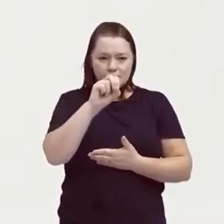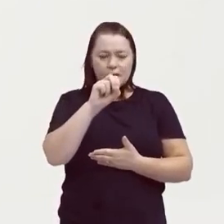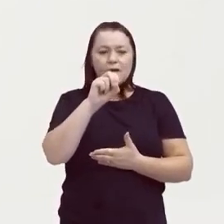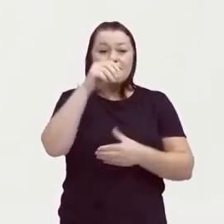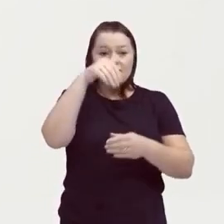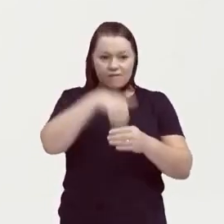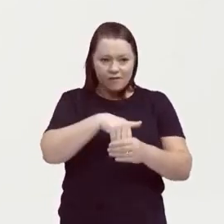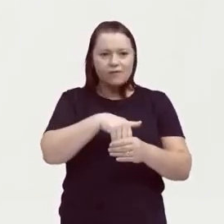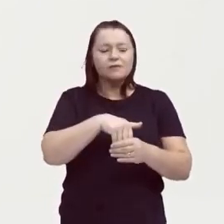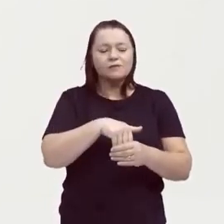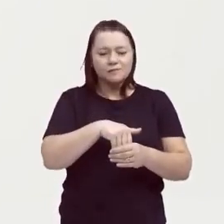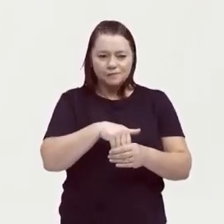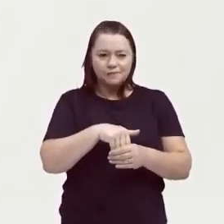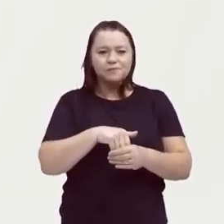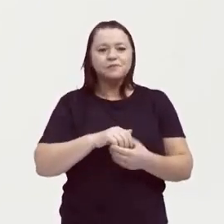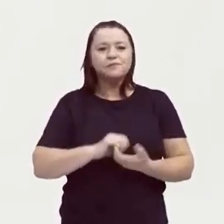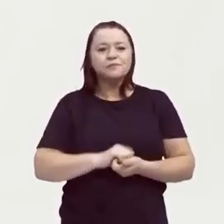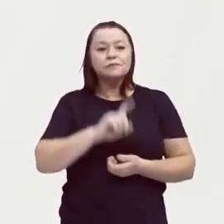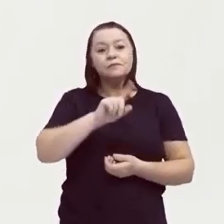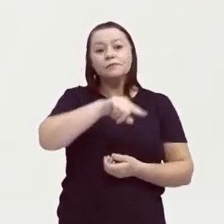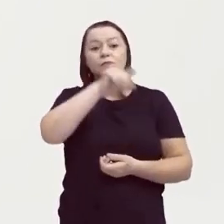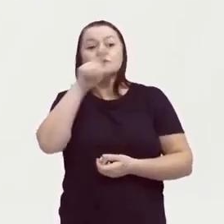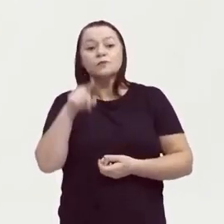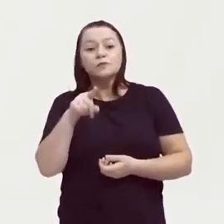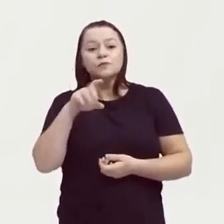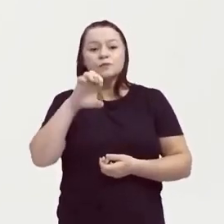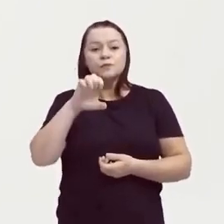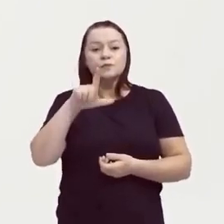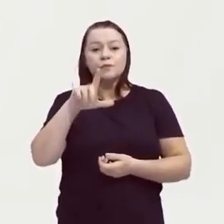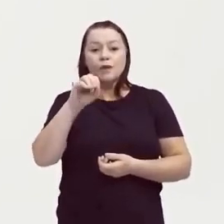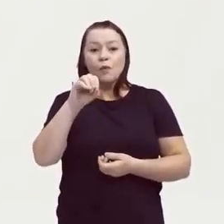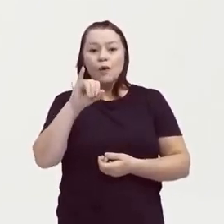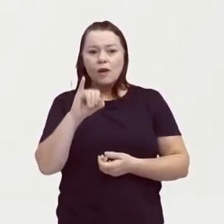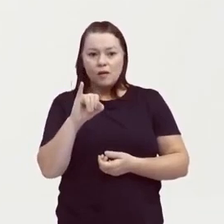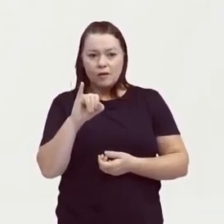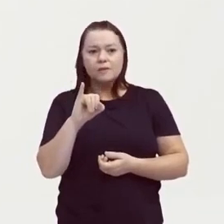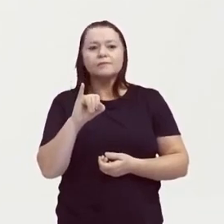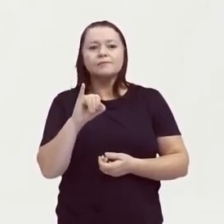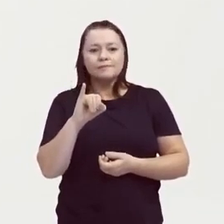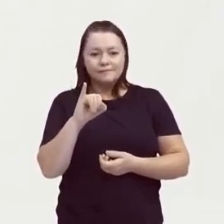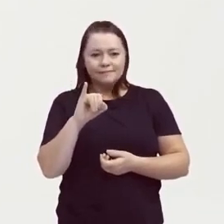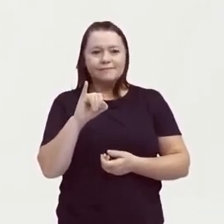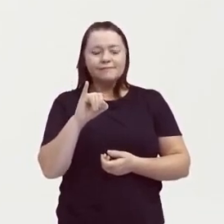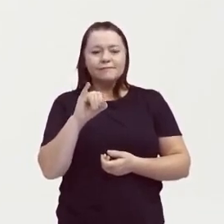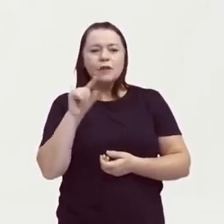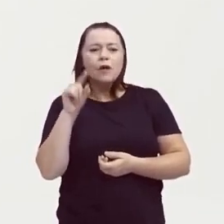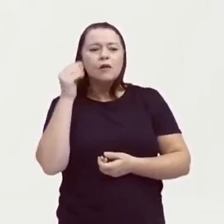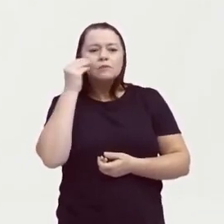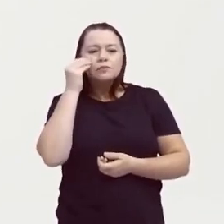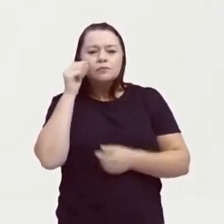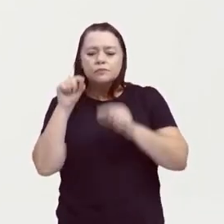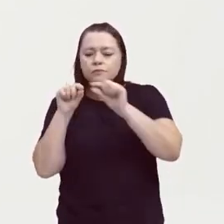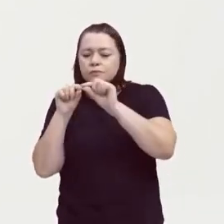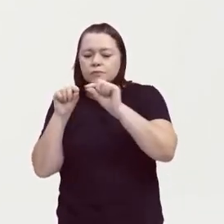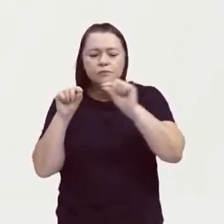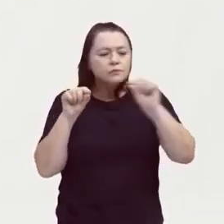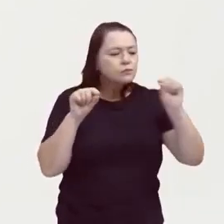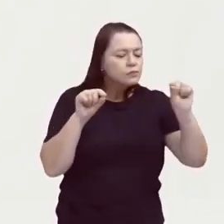tá certo? O próximo foi o Eloy. O Eloy, ó, seguindo a linha aqui do gráfico dele, obteve quantos